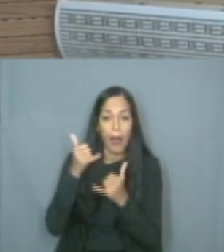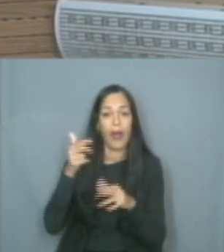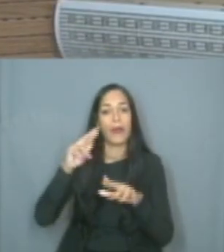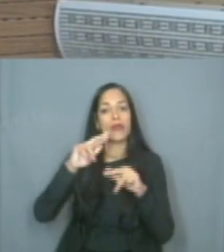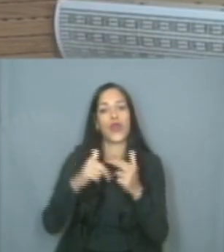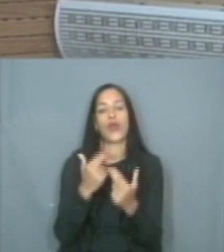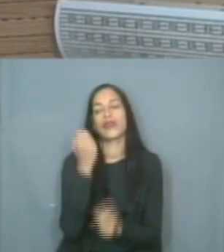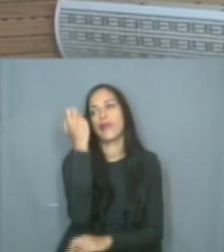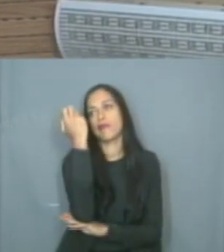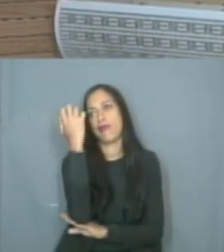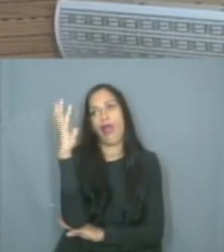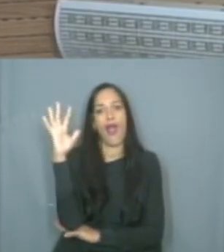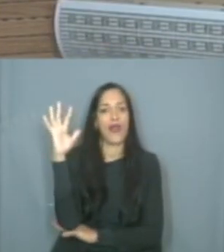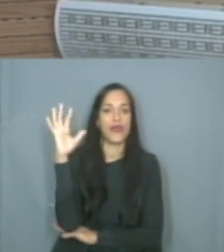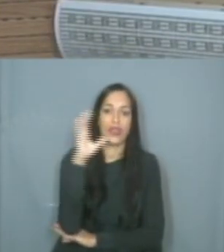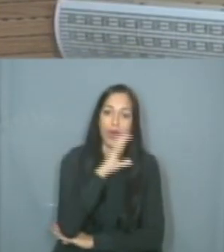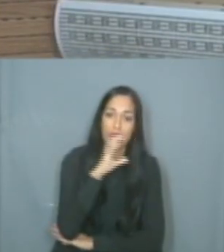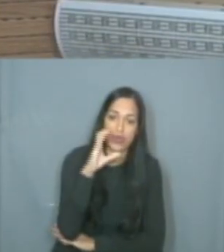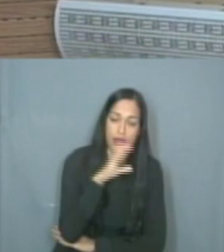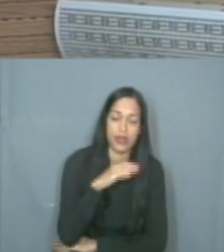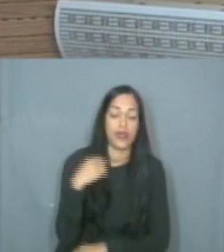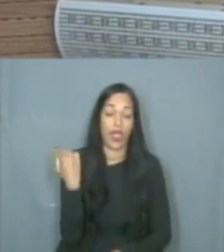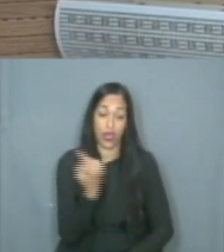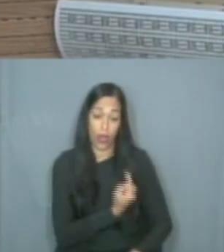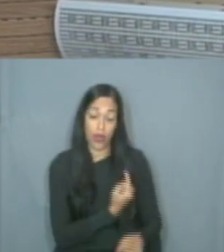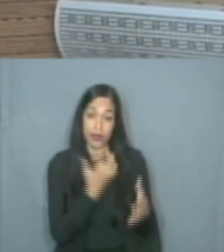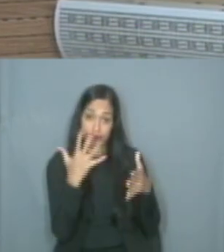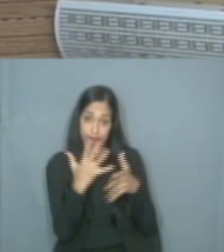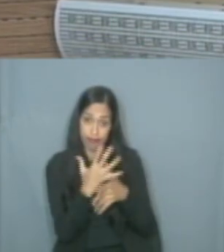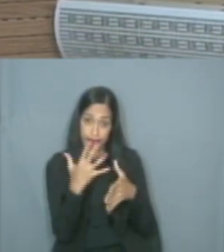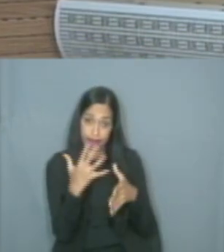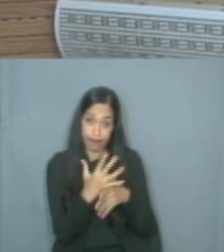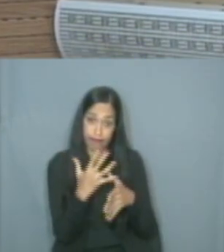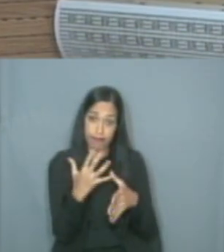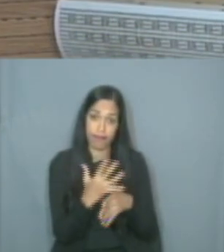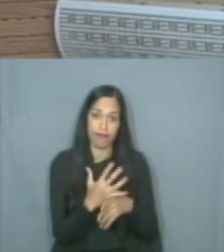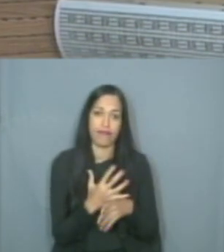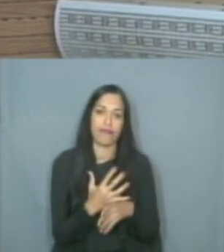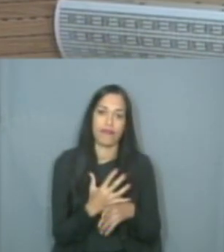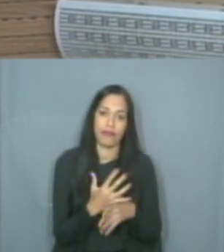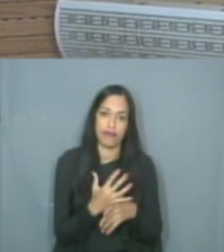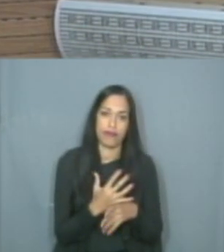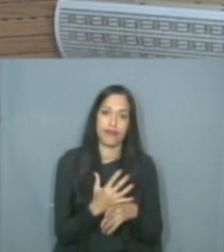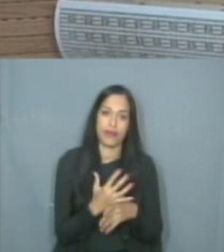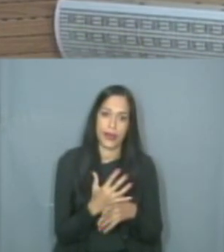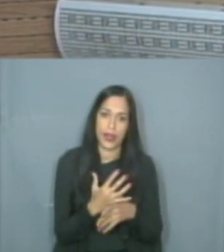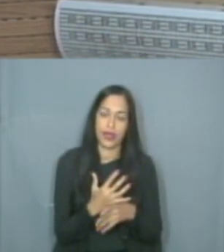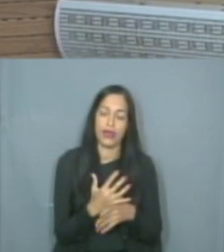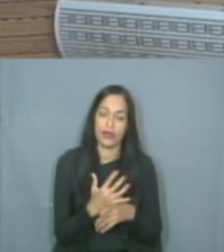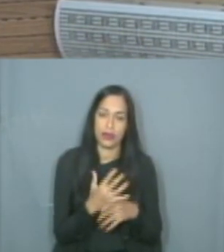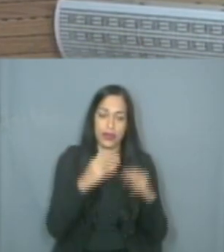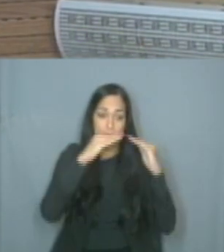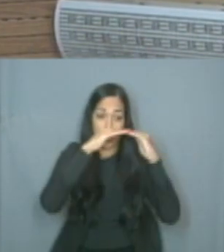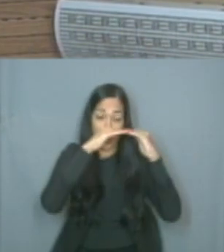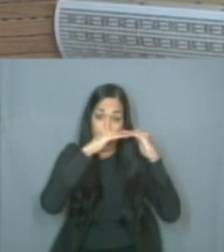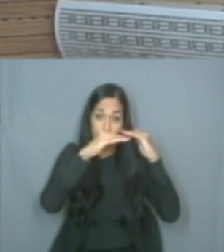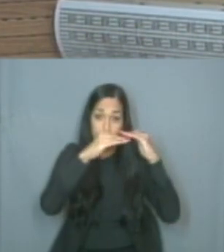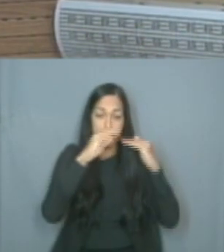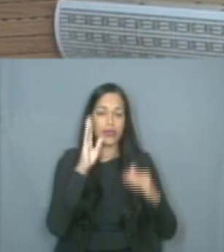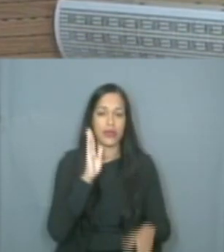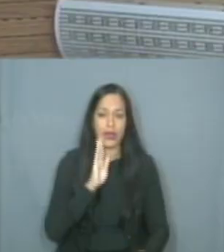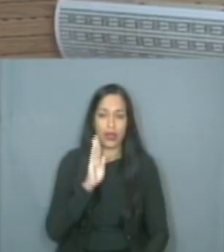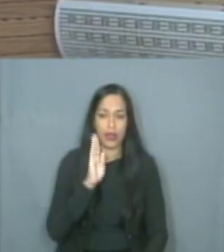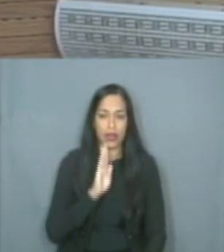relação às árvores. A nossa cidade, ela vamos dizer, ela tem uma cobertura vegetal, vereadora Cida, muito